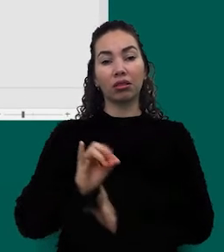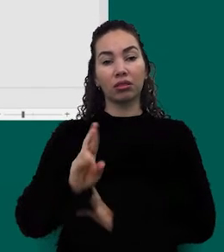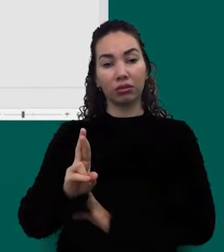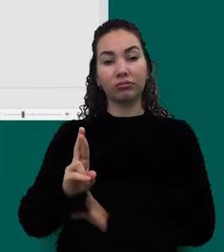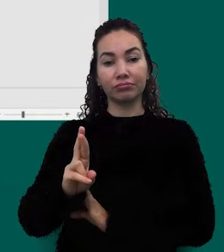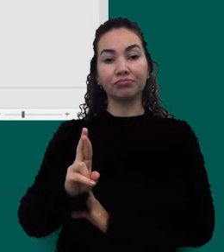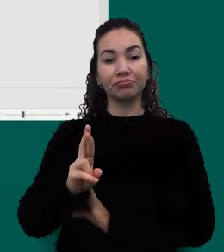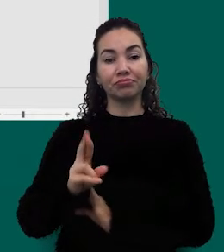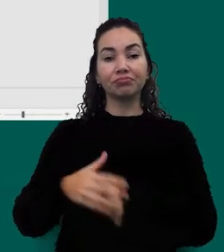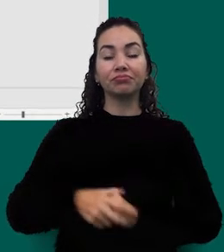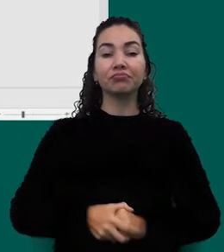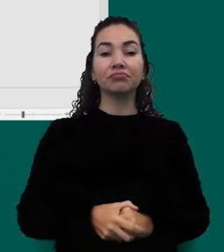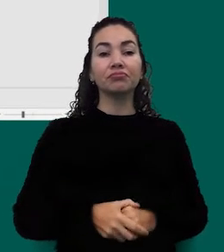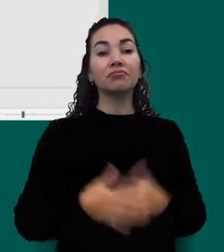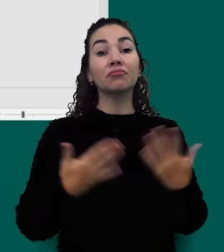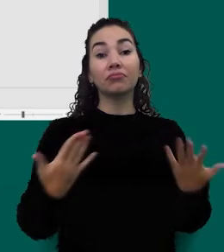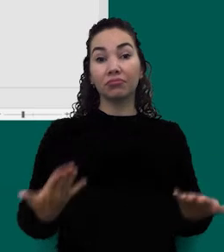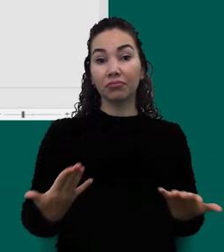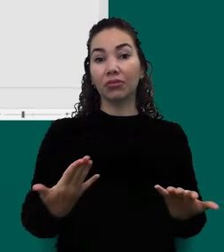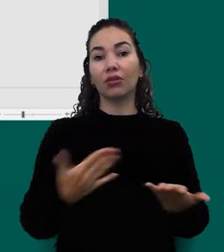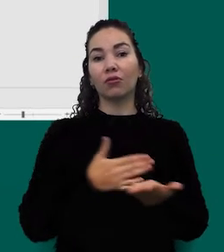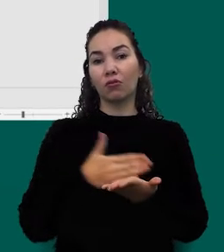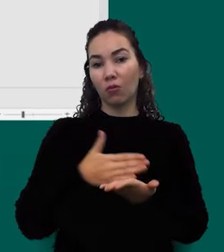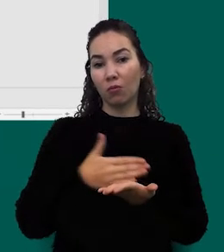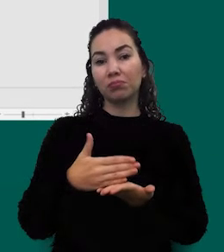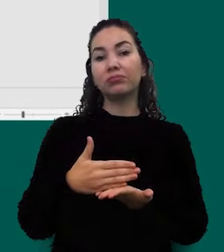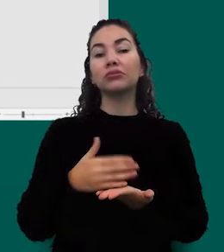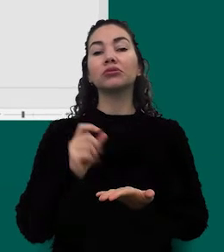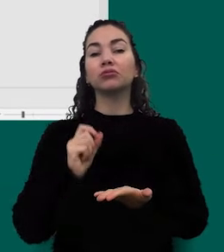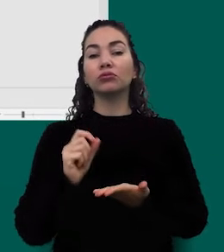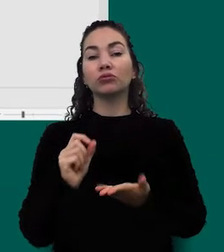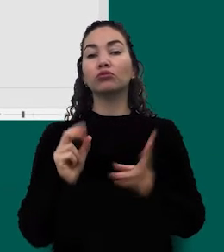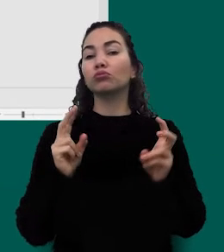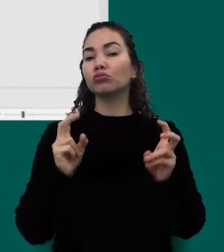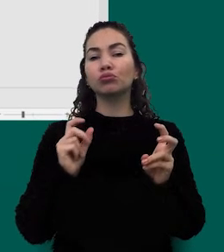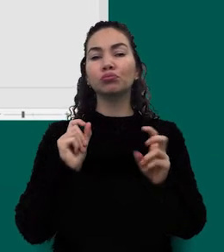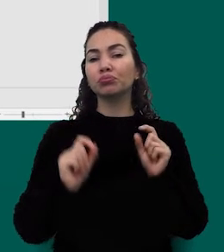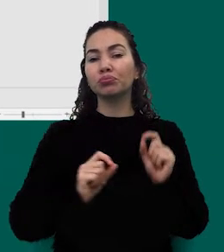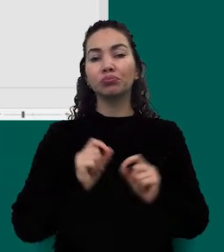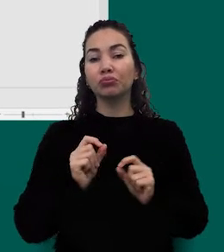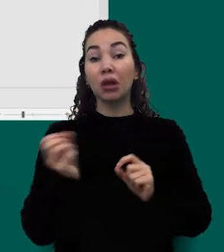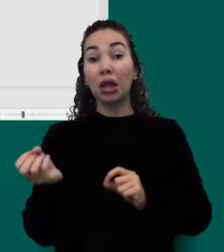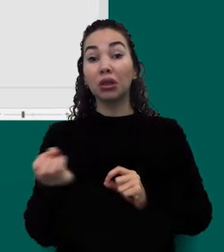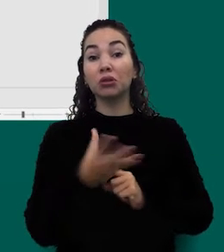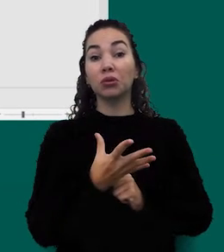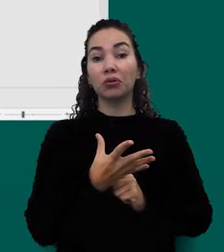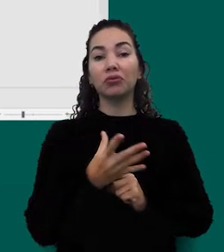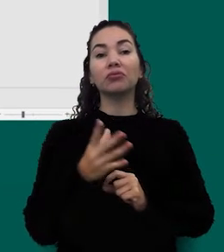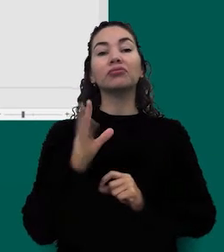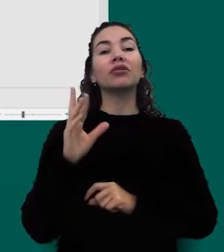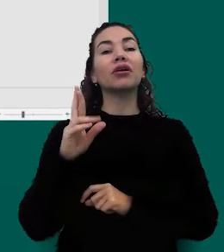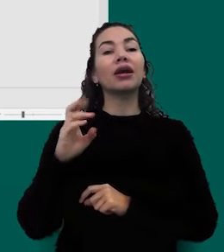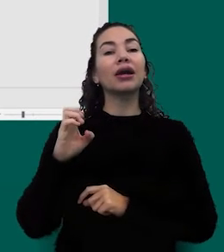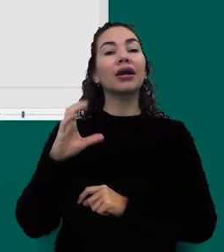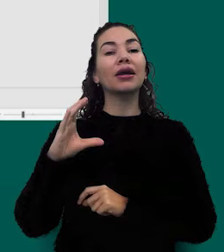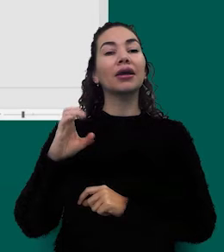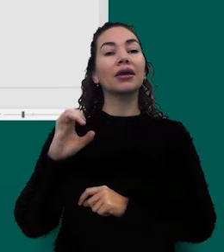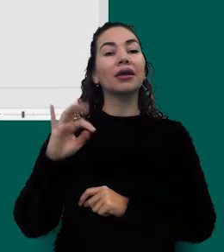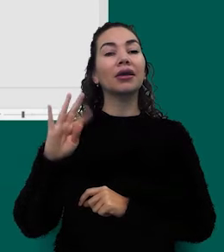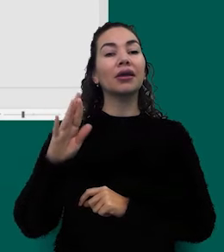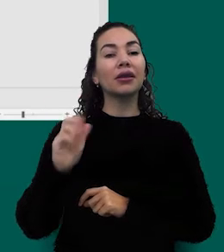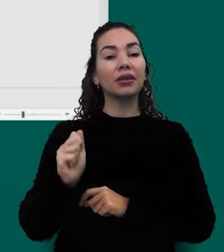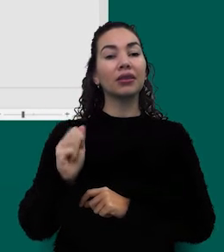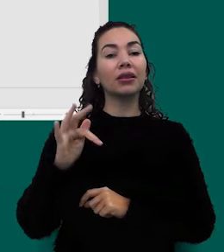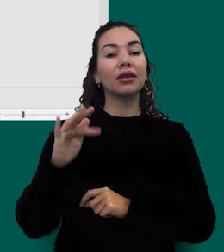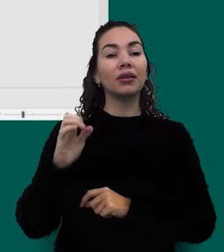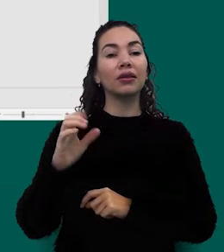imposto de renda. Então, vamos começar hoje falando um pouquinho sobre essas novidades que a Receita Federal nos